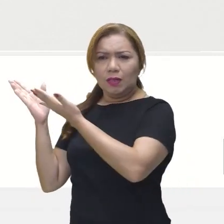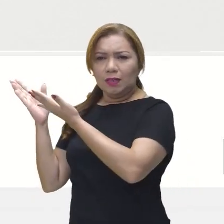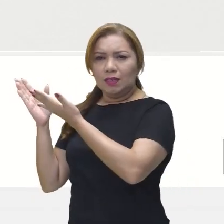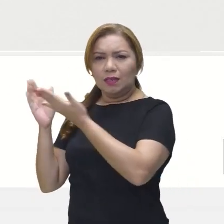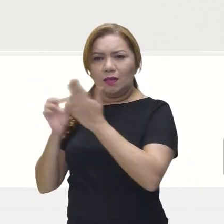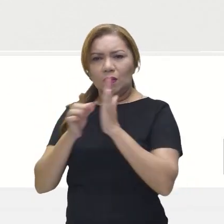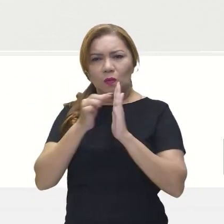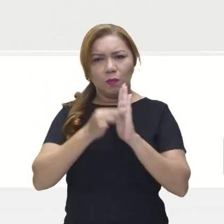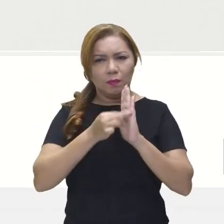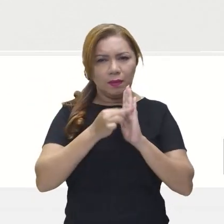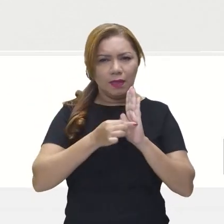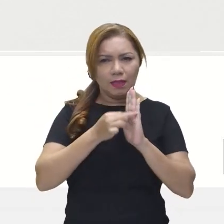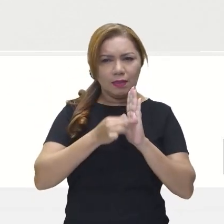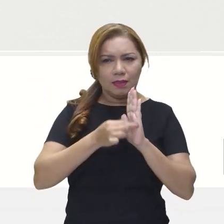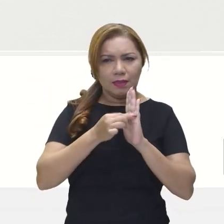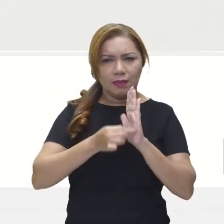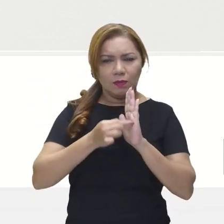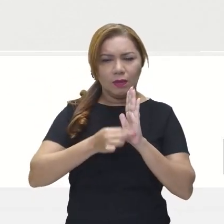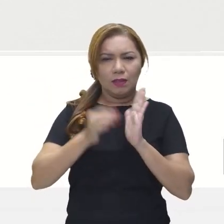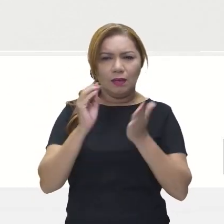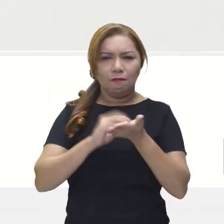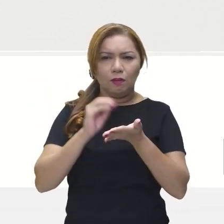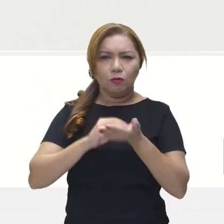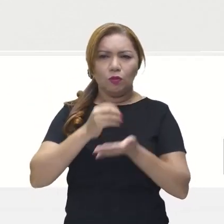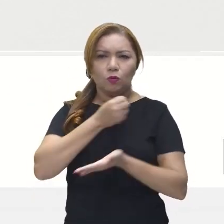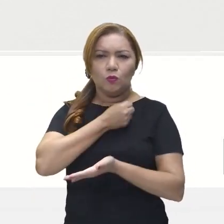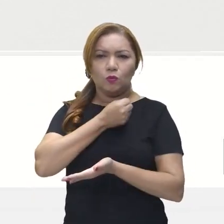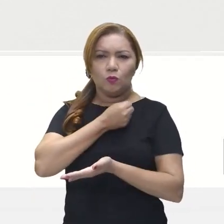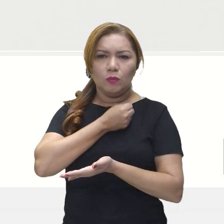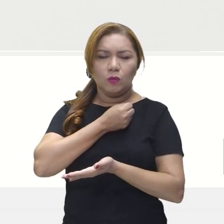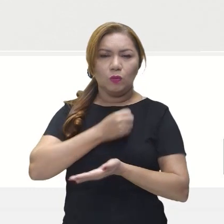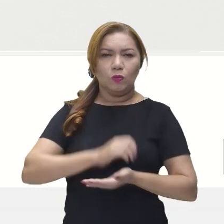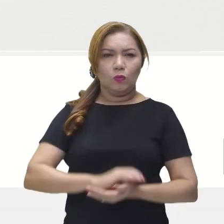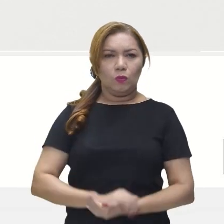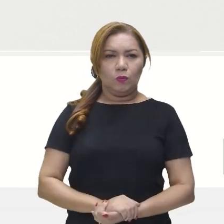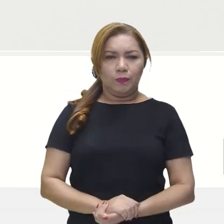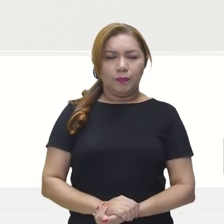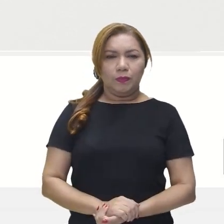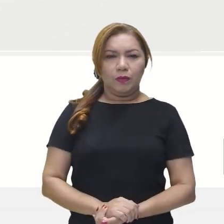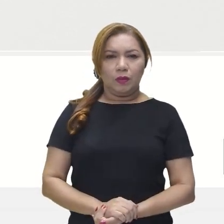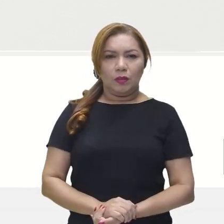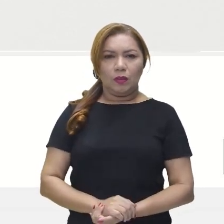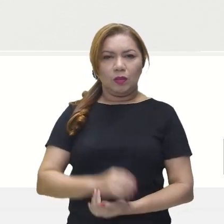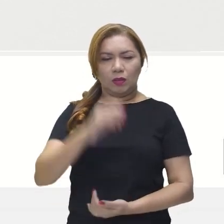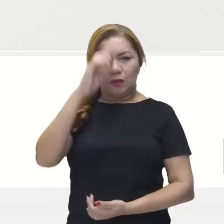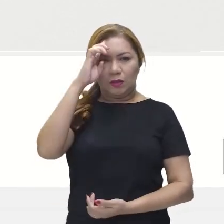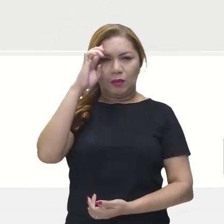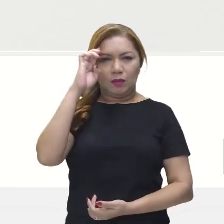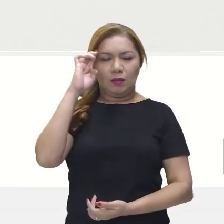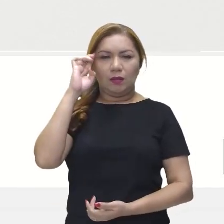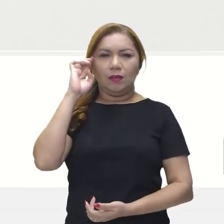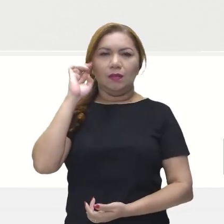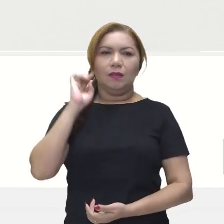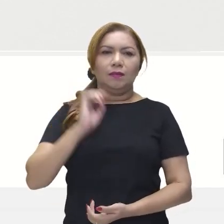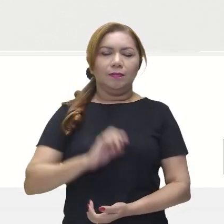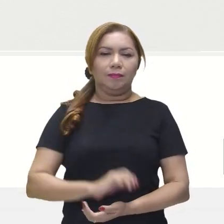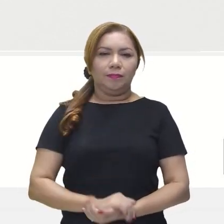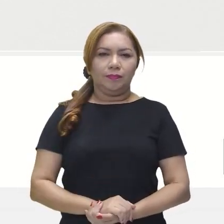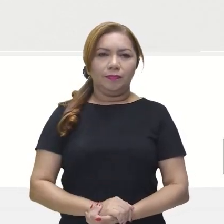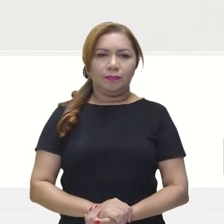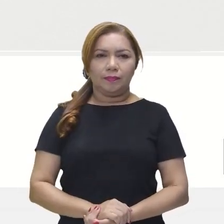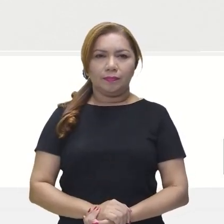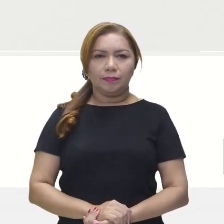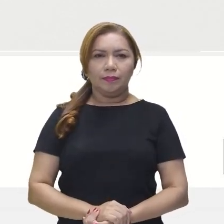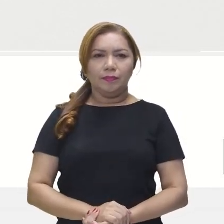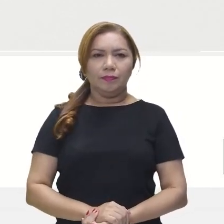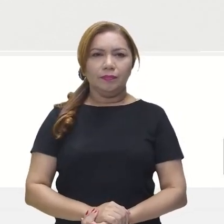aqui, ó. Não tem a sinalização. Mas como eu sei que aqui embaixo é 90 e eu já tenho 30, se eu